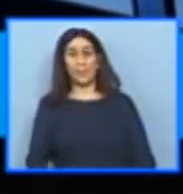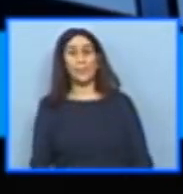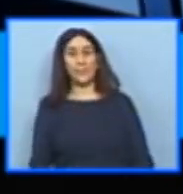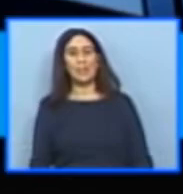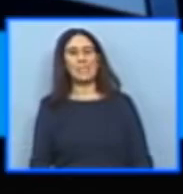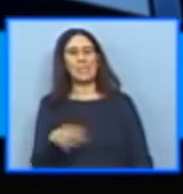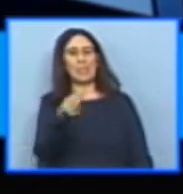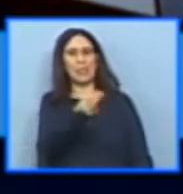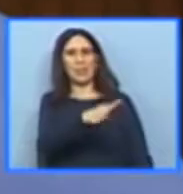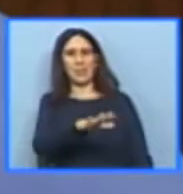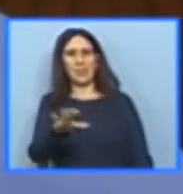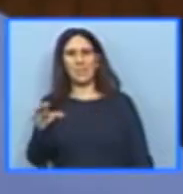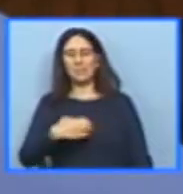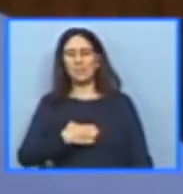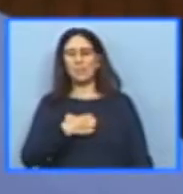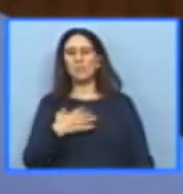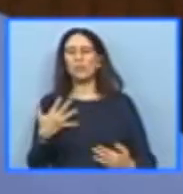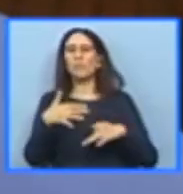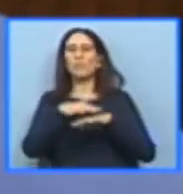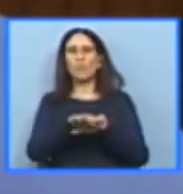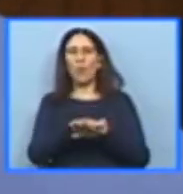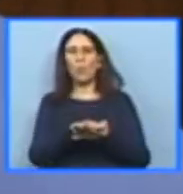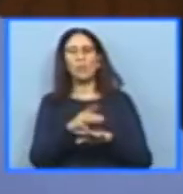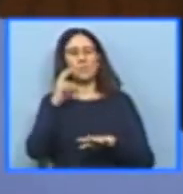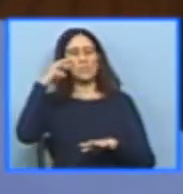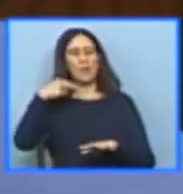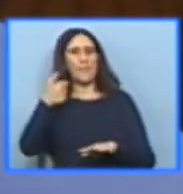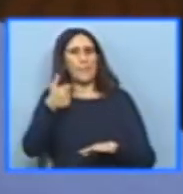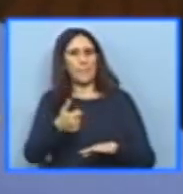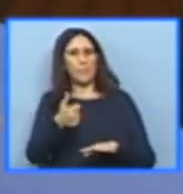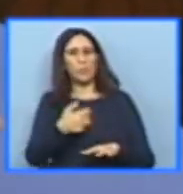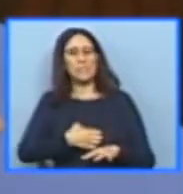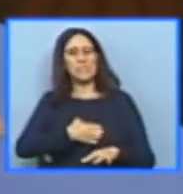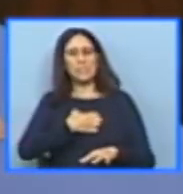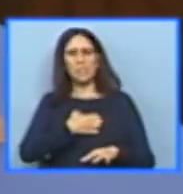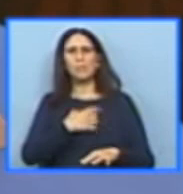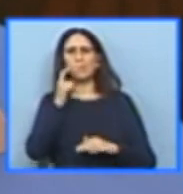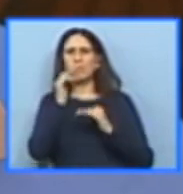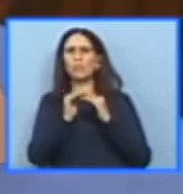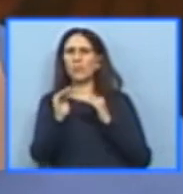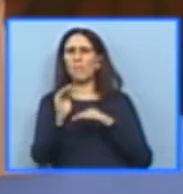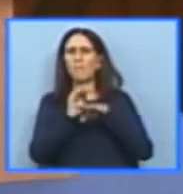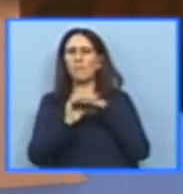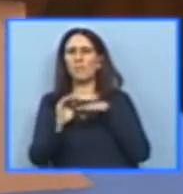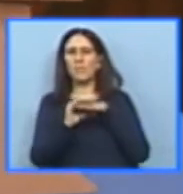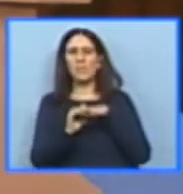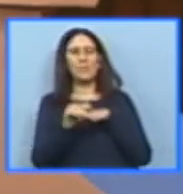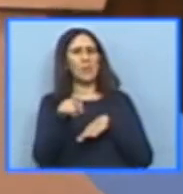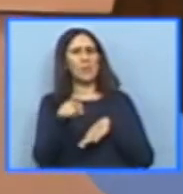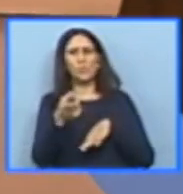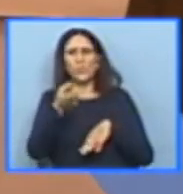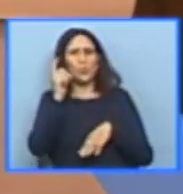crianças que se sintam integradas, que tenham uma boa autoestima, que se sintam estabilizadas afetivamente, não